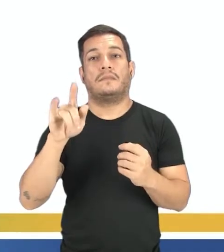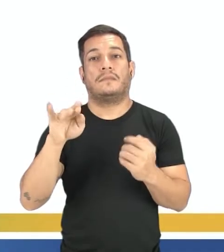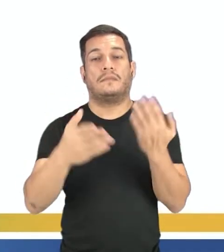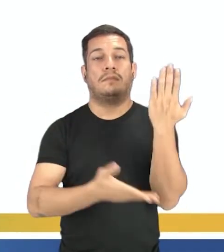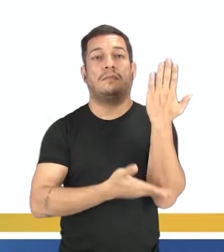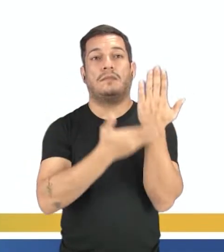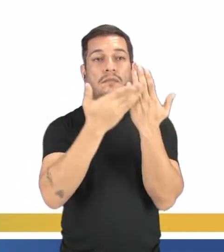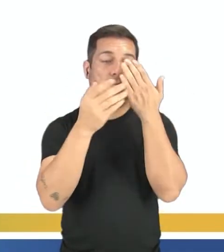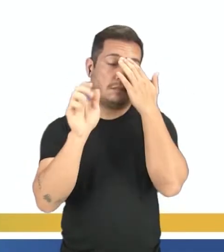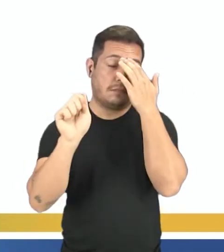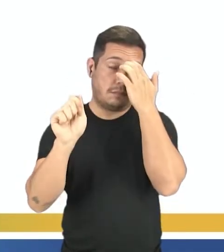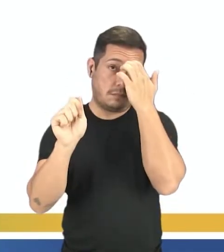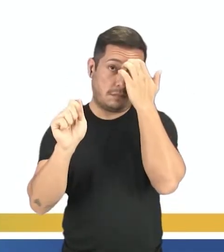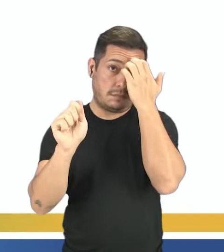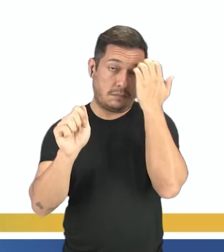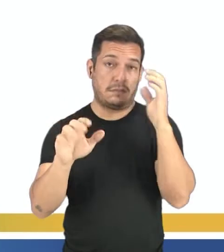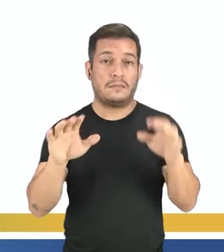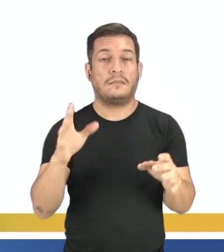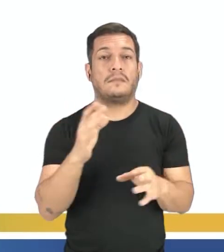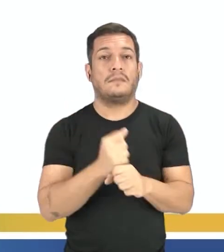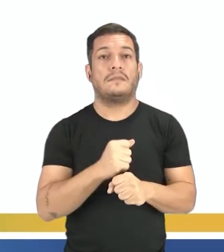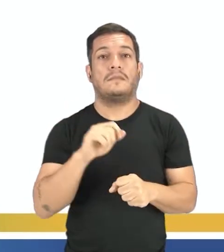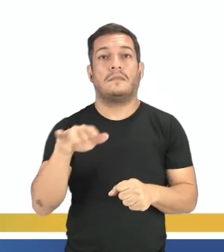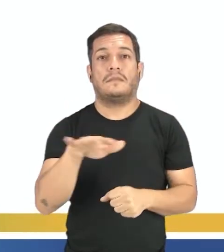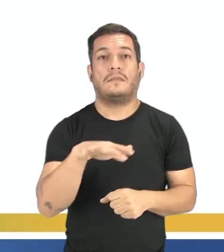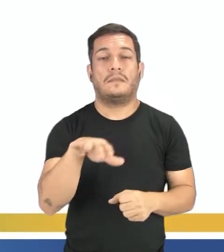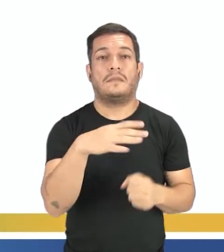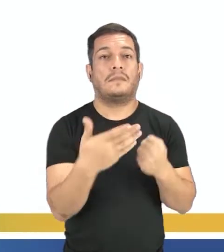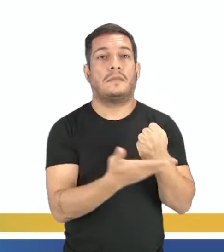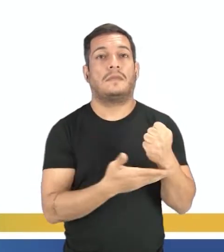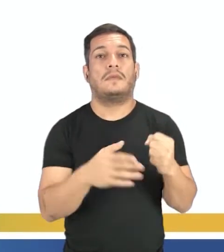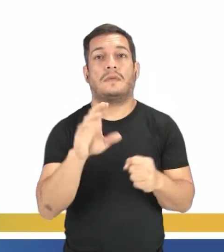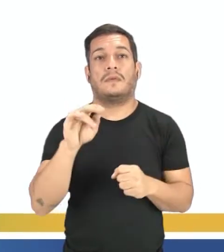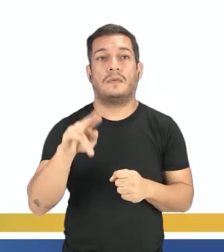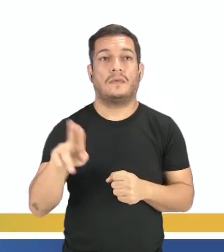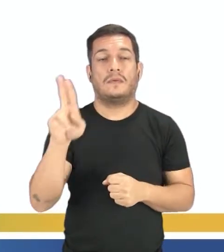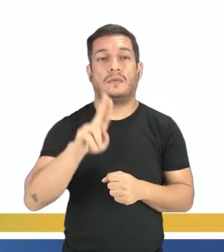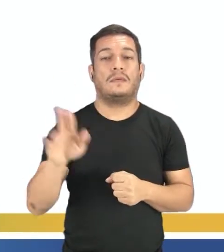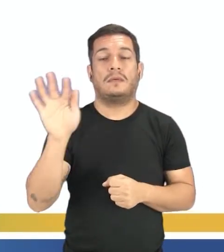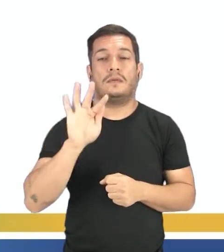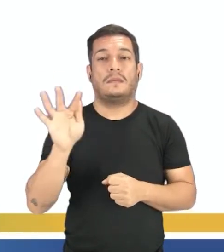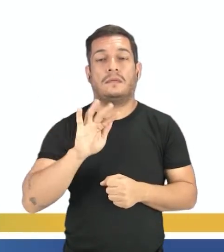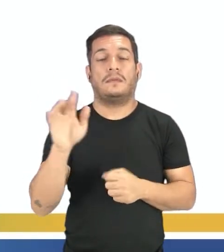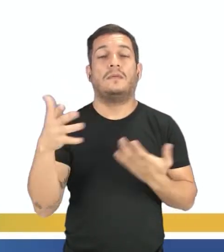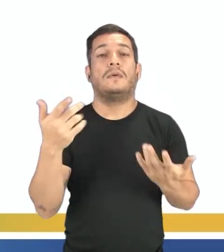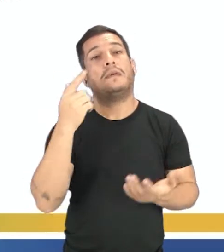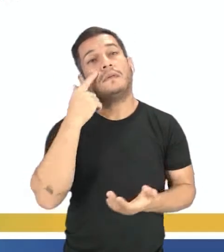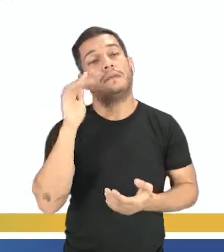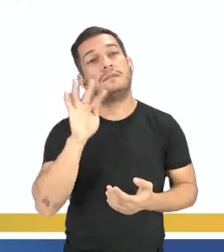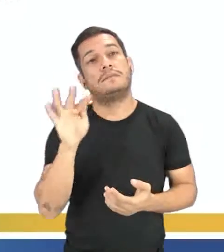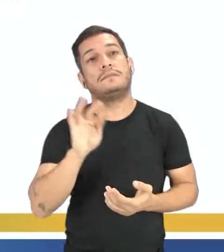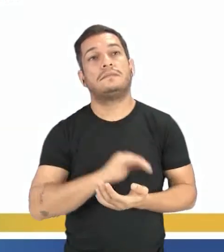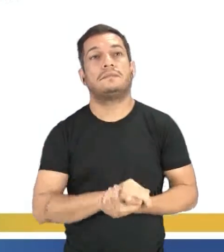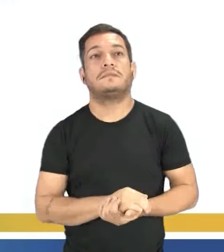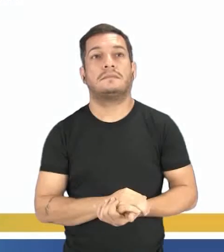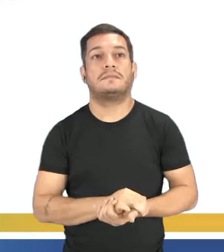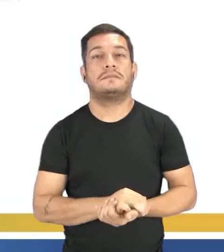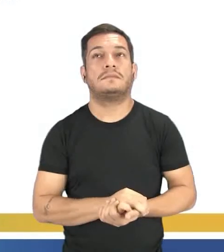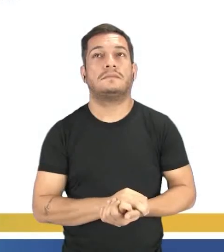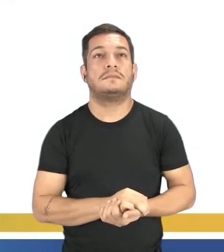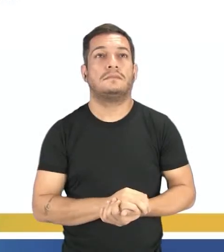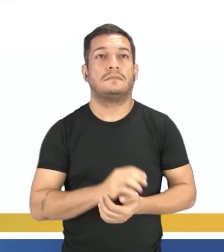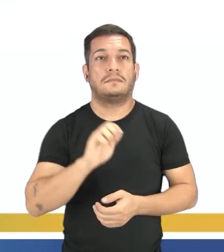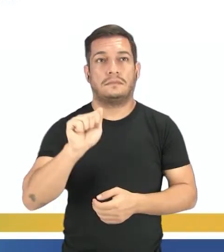A diz o seguinte: assim, para calcular a área da base do cone, utilizamos a fórmula. Vamos ver que fórmula é essa.